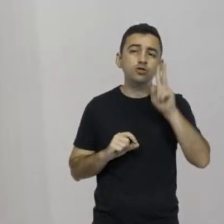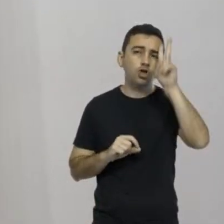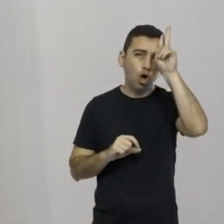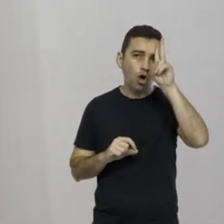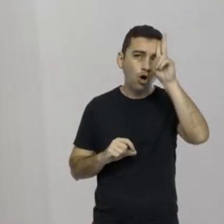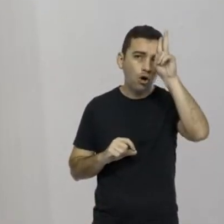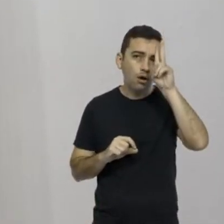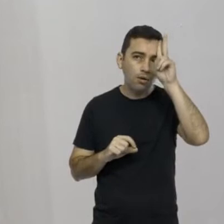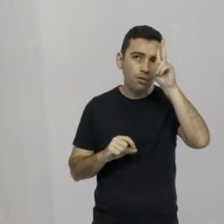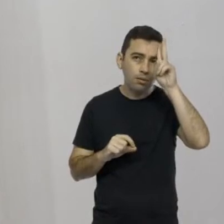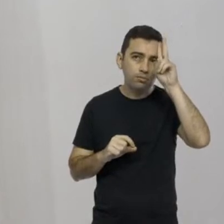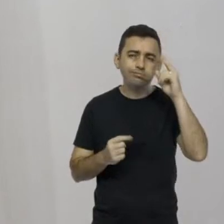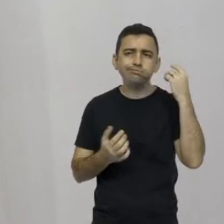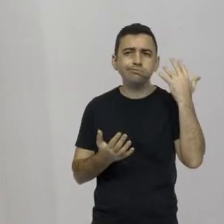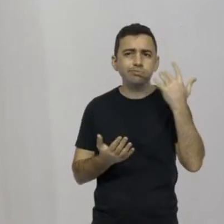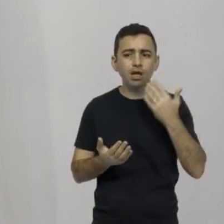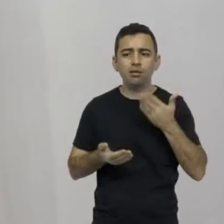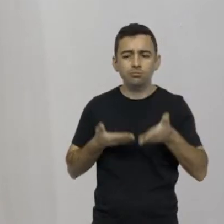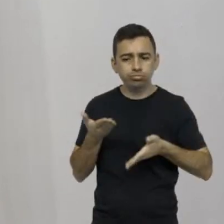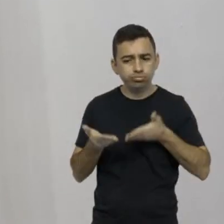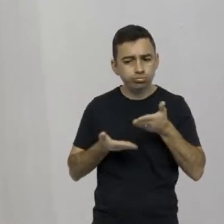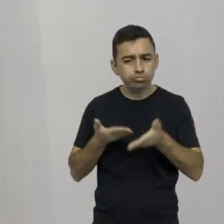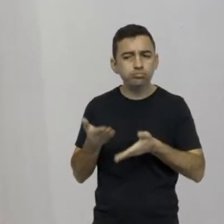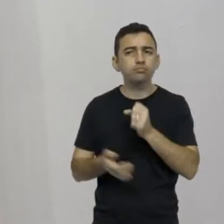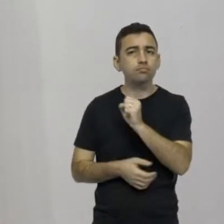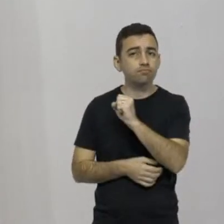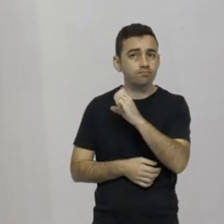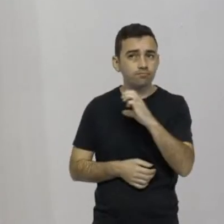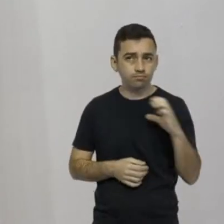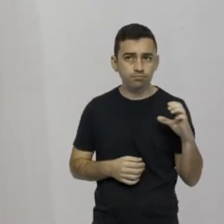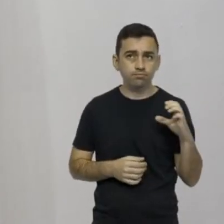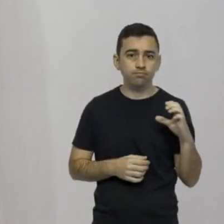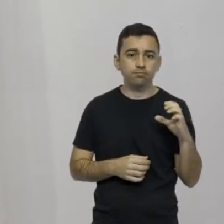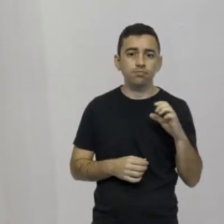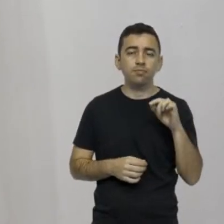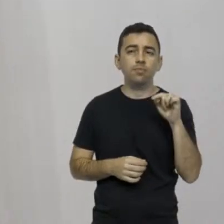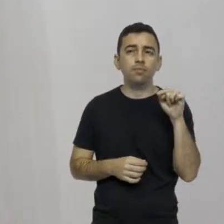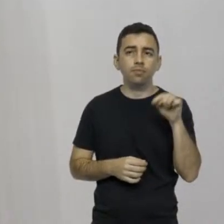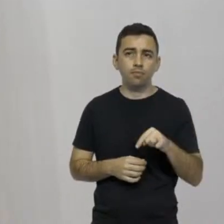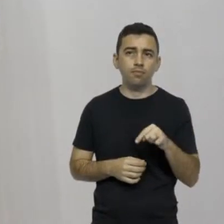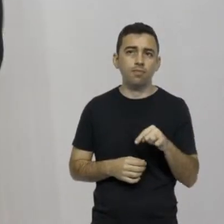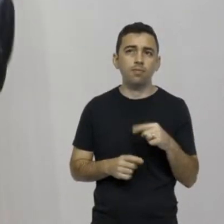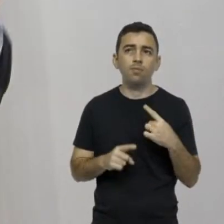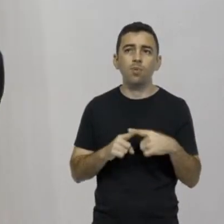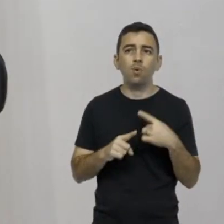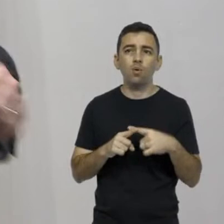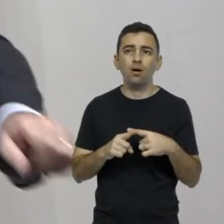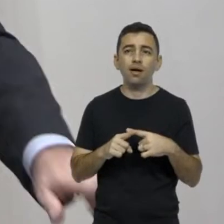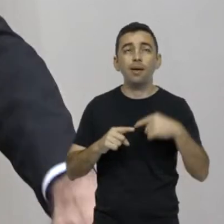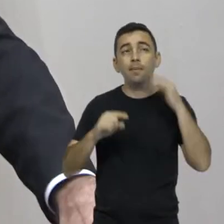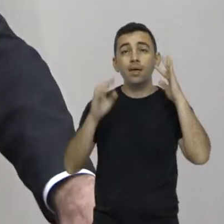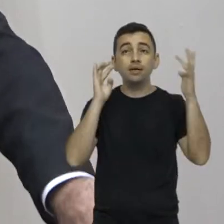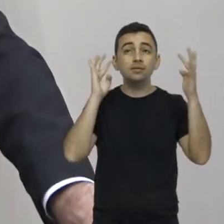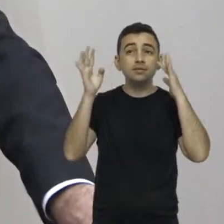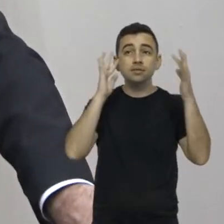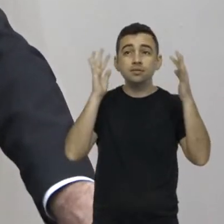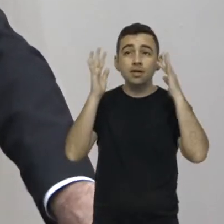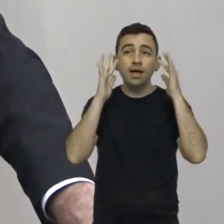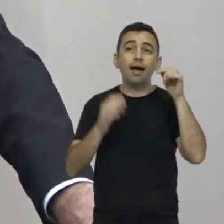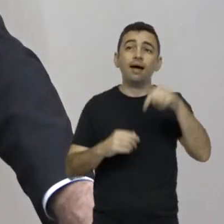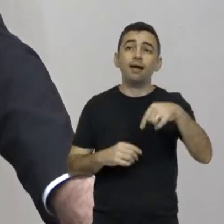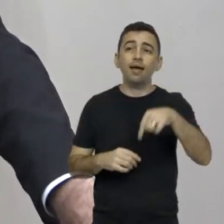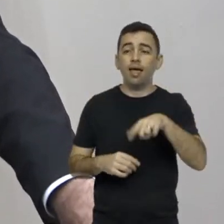historicamente do tratamento que Santa Catarina recebe, talvez porque se imagina que aqui é a